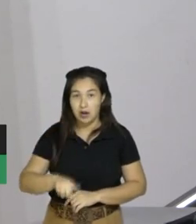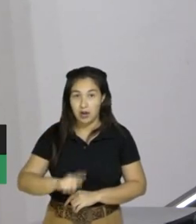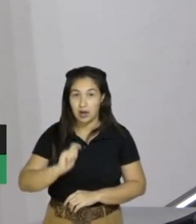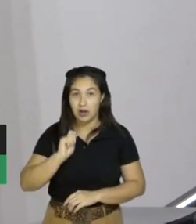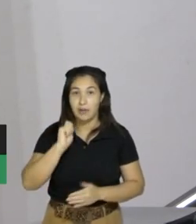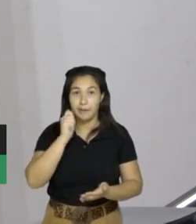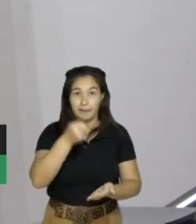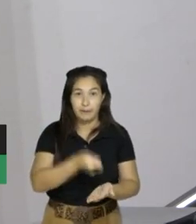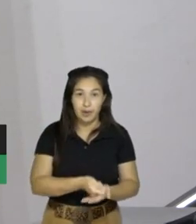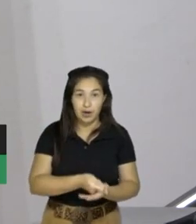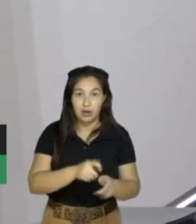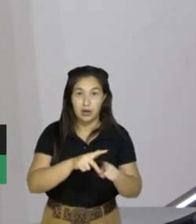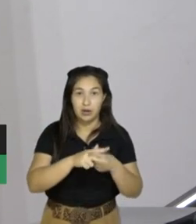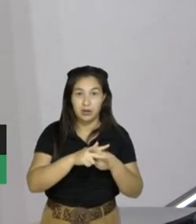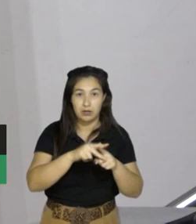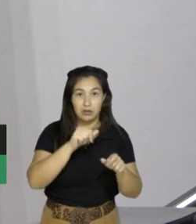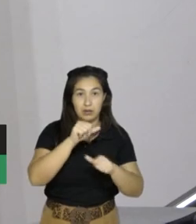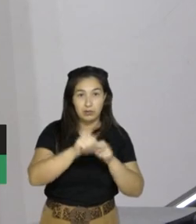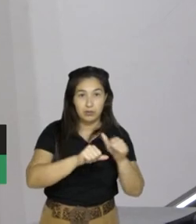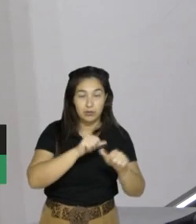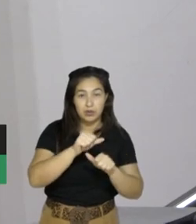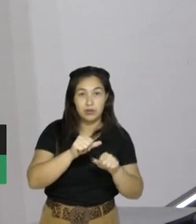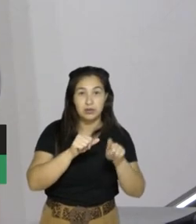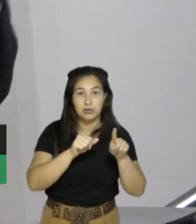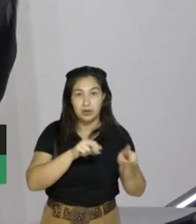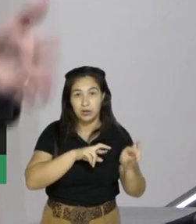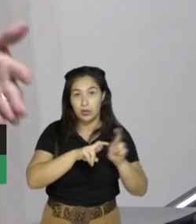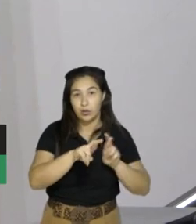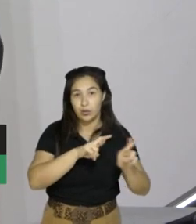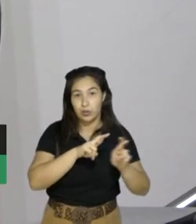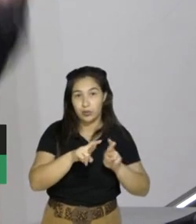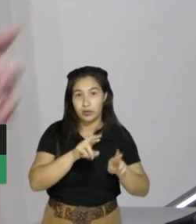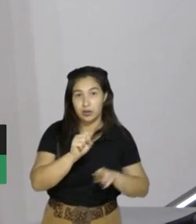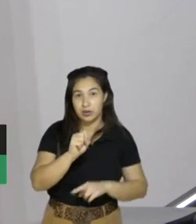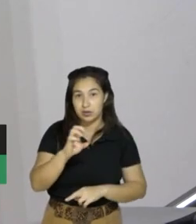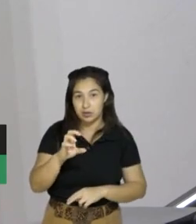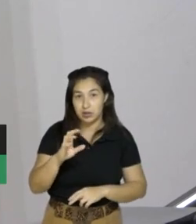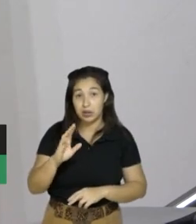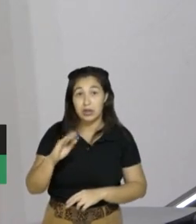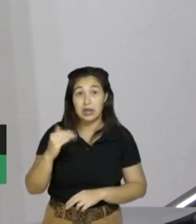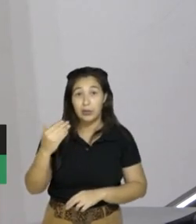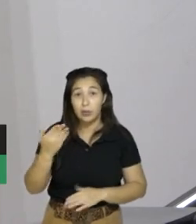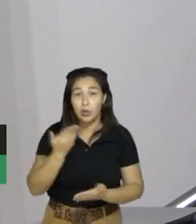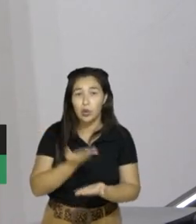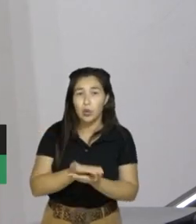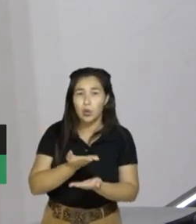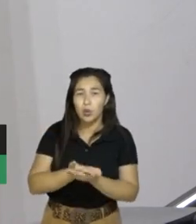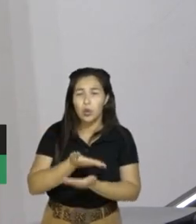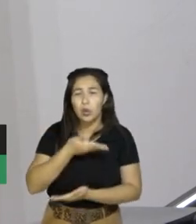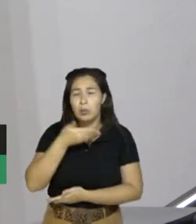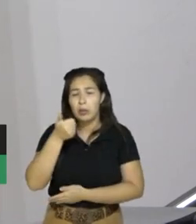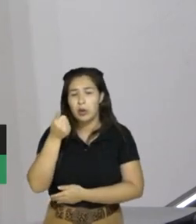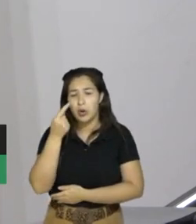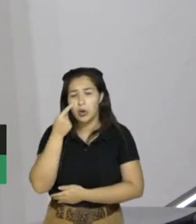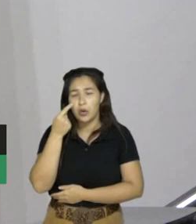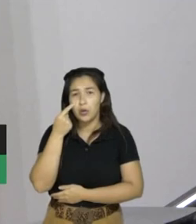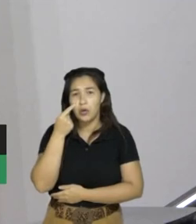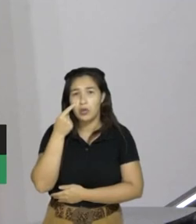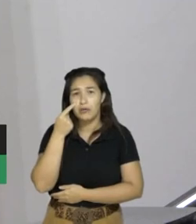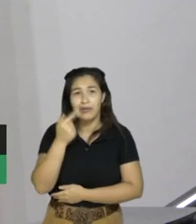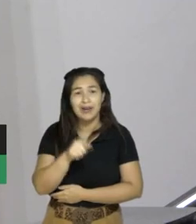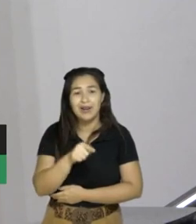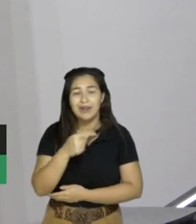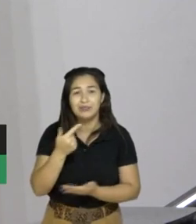para a manutenção das rodovias Catarinense depois fui melhor esse projeto ele também não tinha